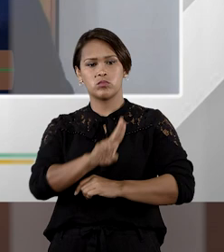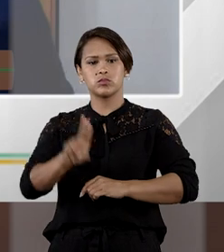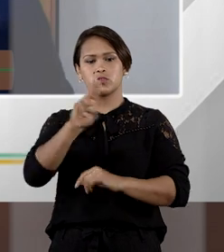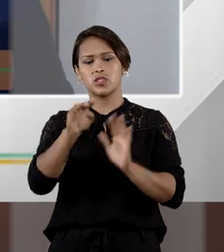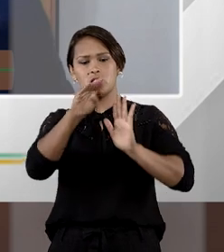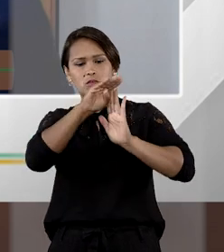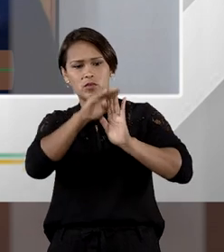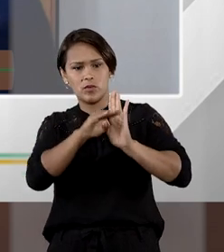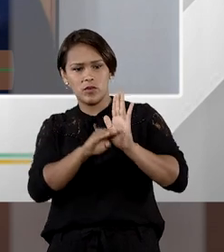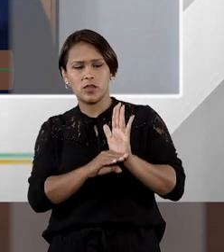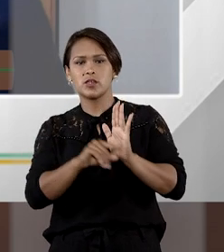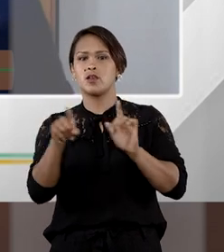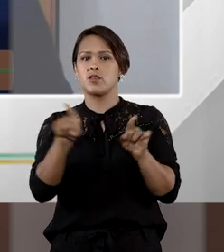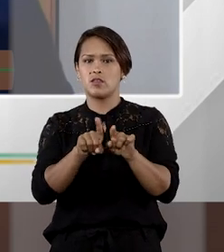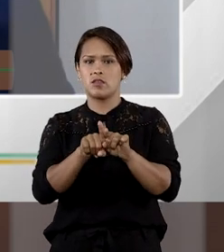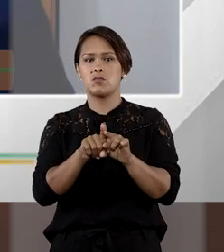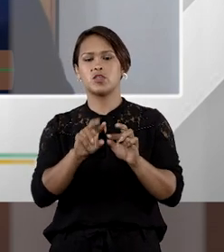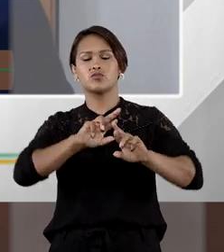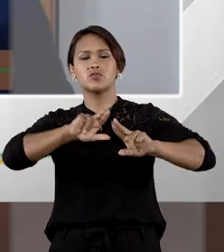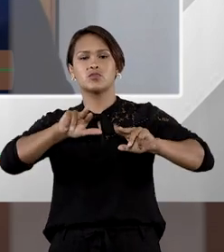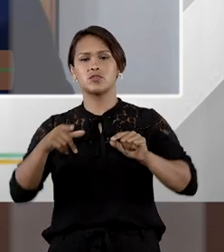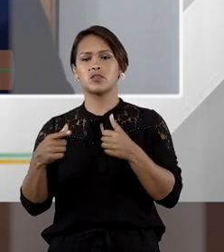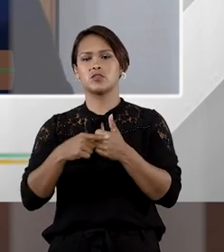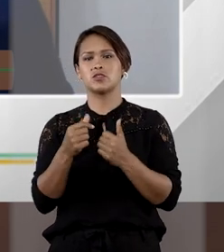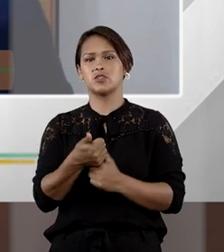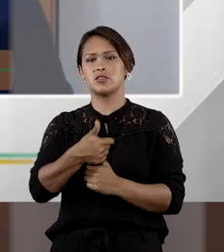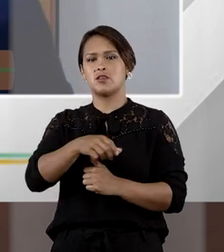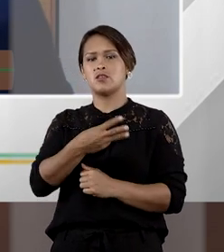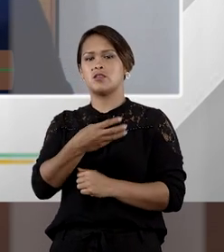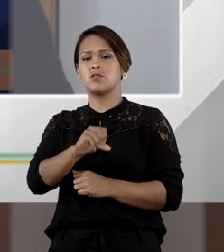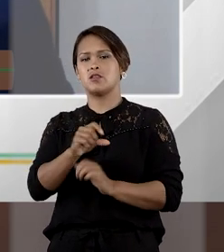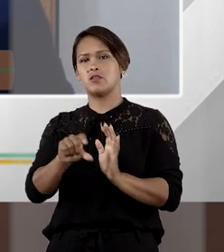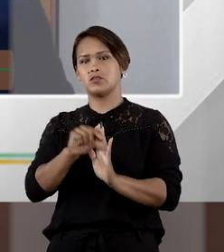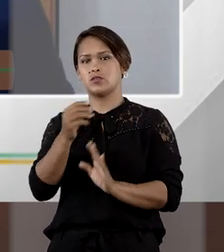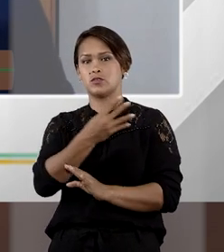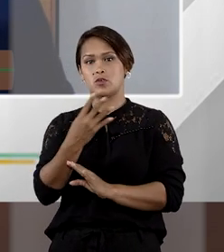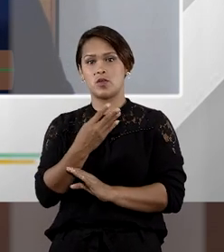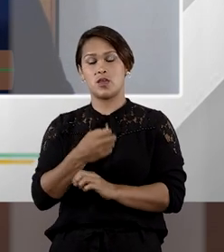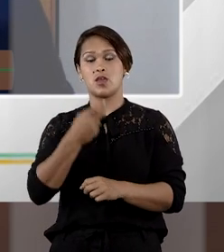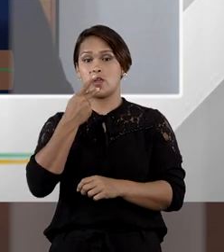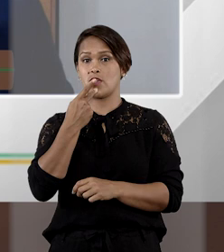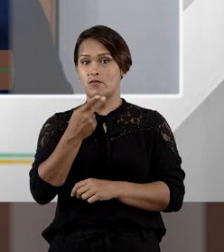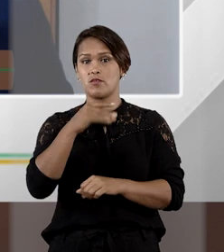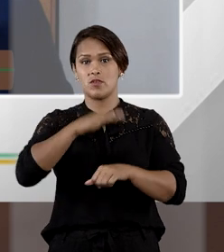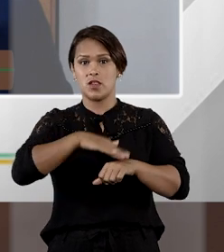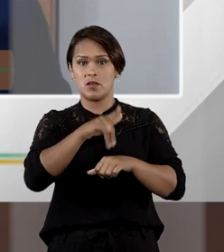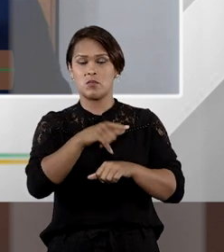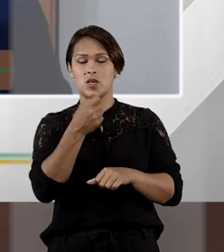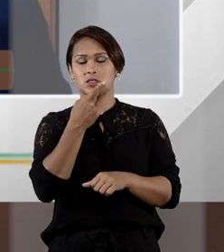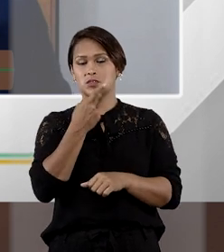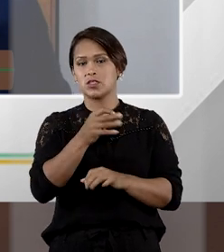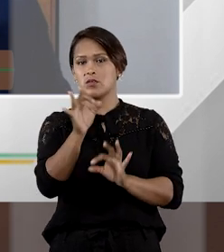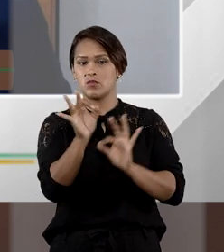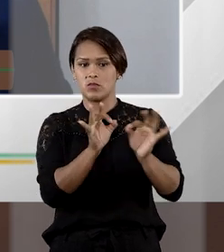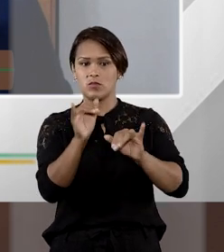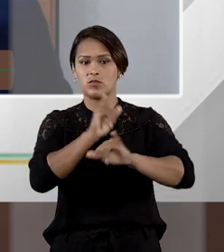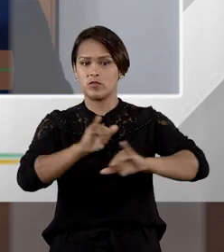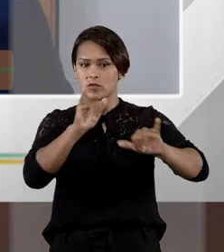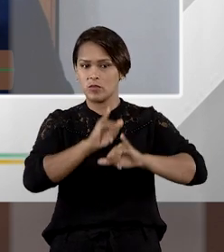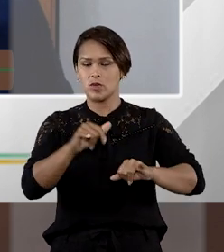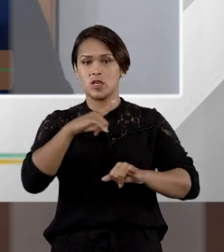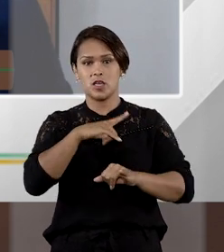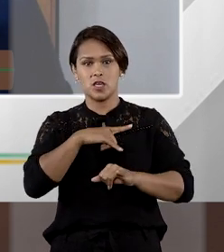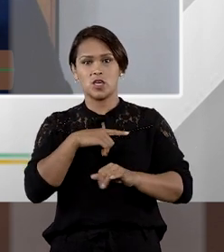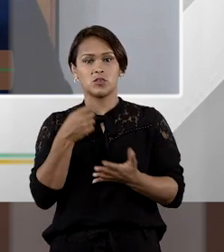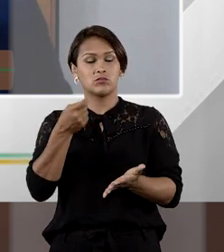dessas medidas coercitivas atípicas do artigo 139, inciso 4. E eu vou dizer só uma questão, a Fernanda sabe disso, eu